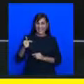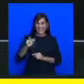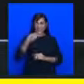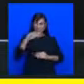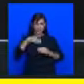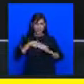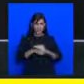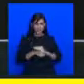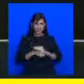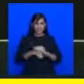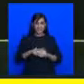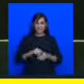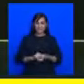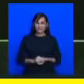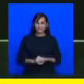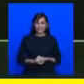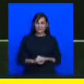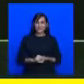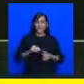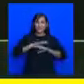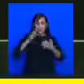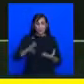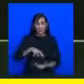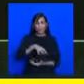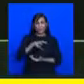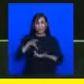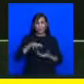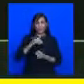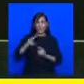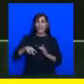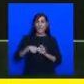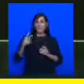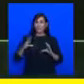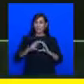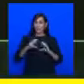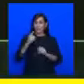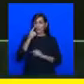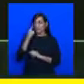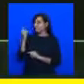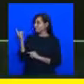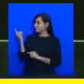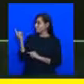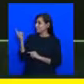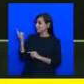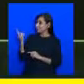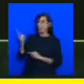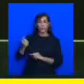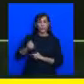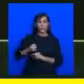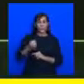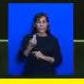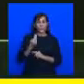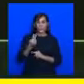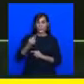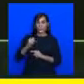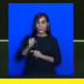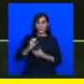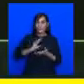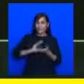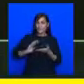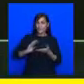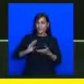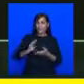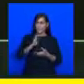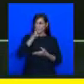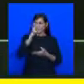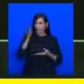1807 da Time Mania. Globo girando, vem chegando a segunda bola, 28, número 28. Prêmio estimado